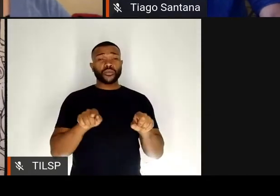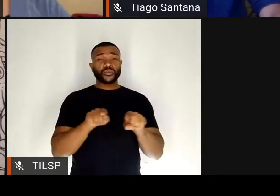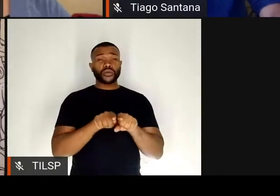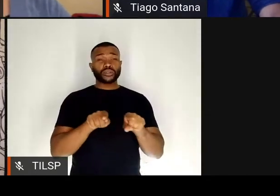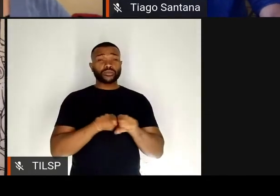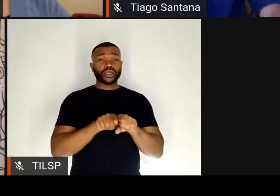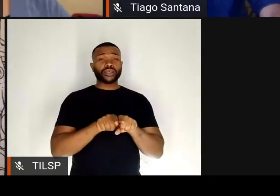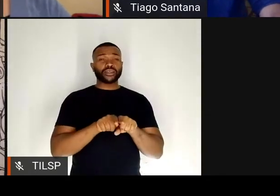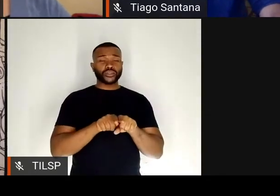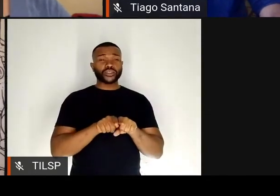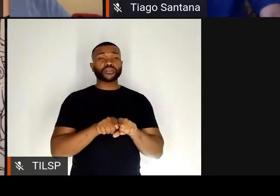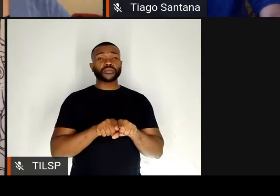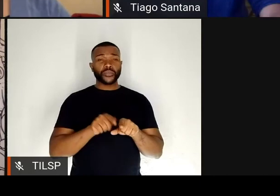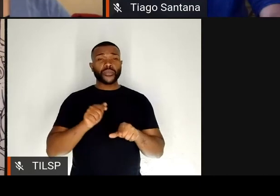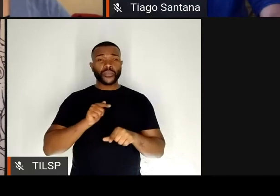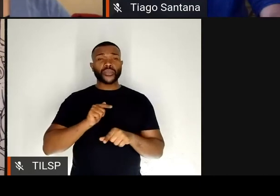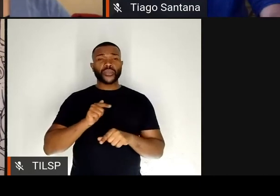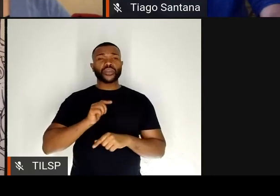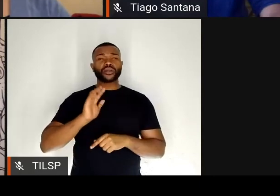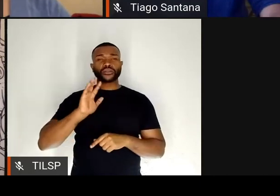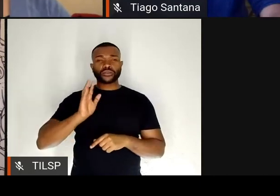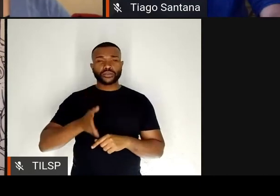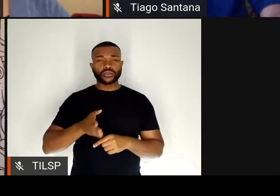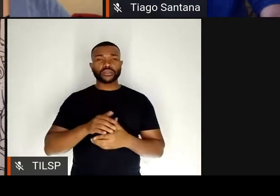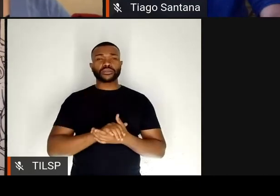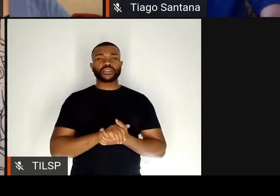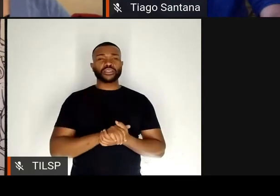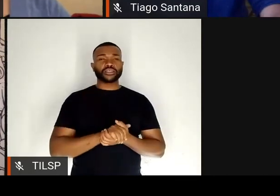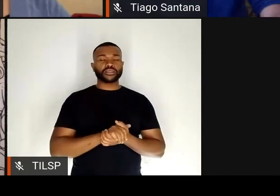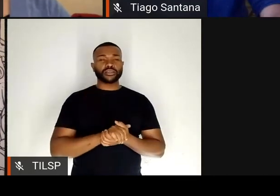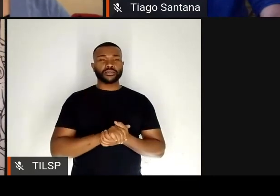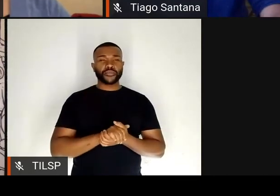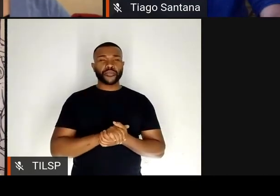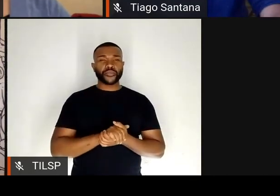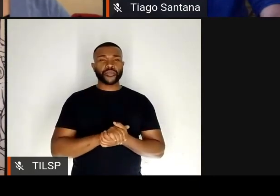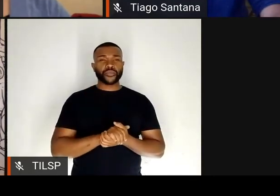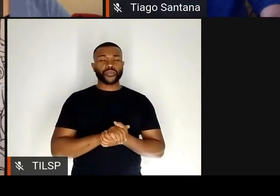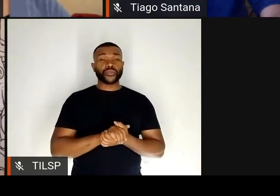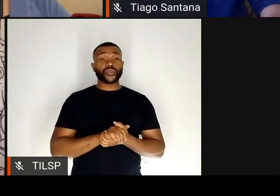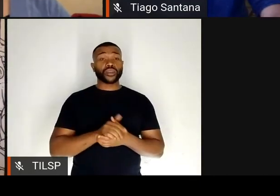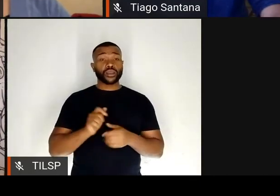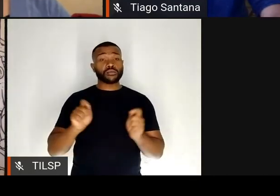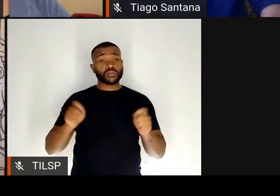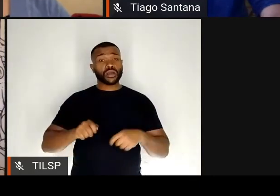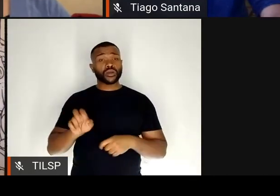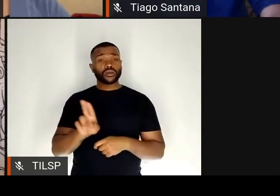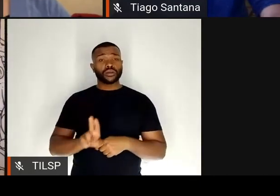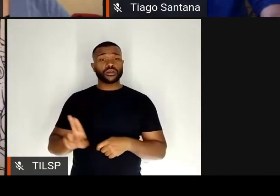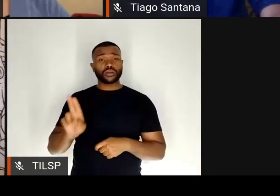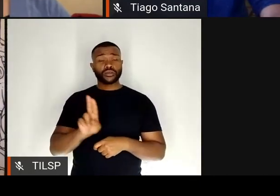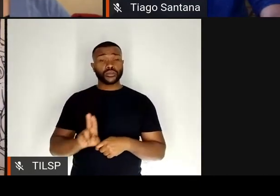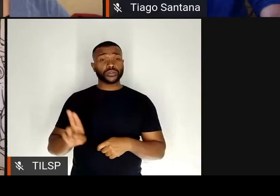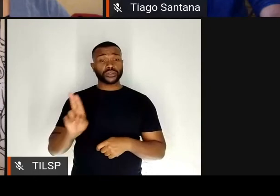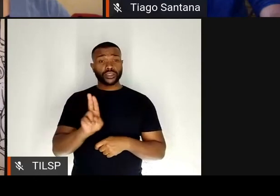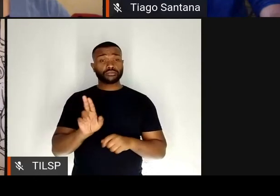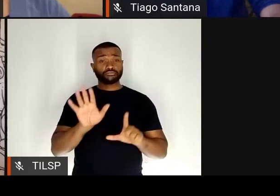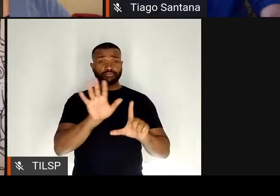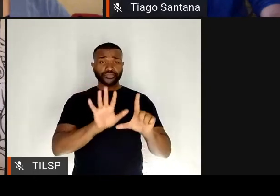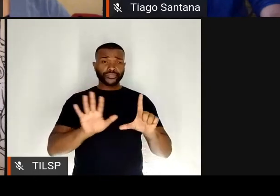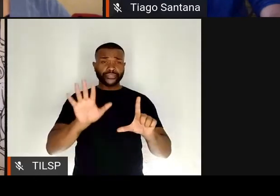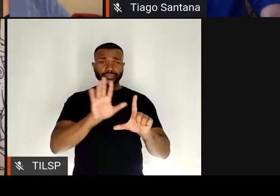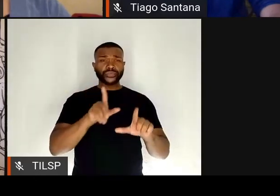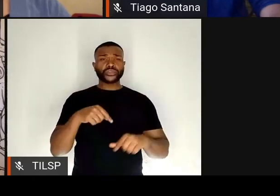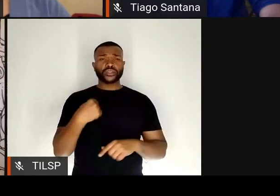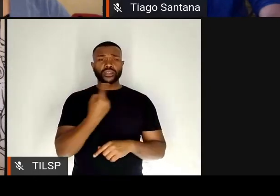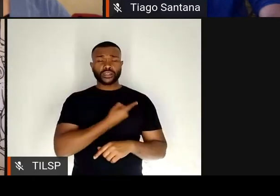de quem produz ou trabalha com imagem, de pensar naquilo que a gente pode usar como termo da potência da imagem. A gente reconhece